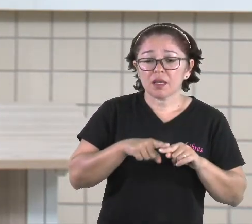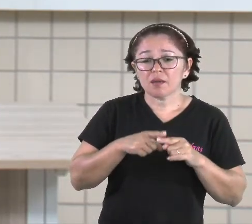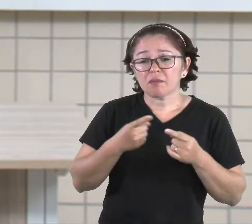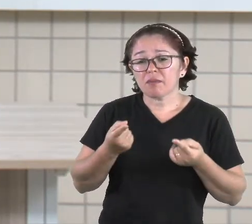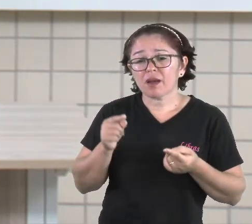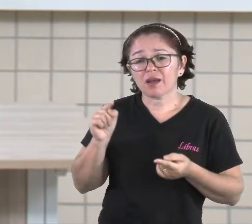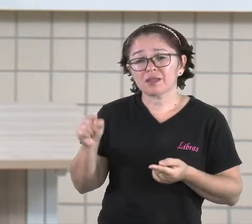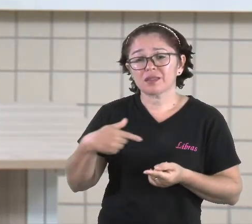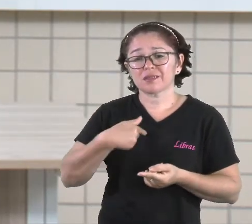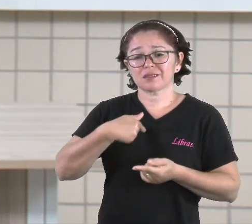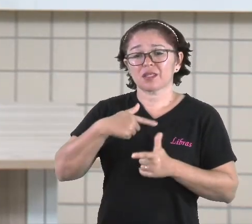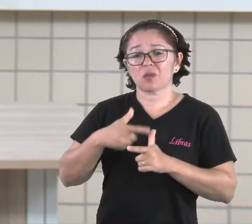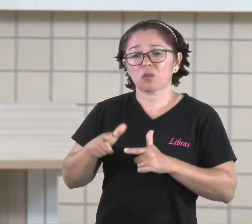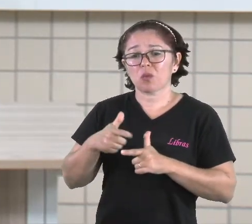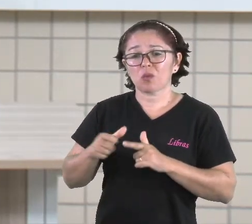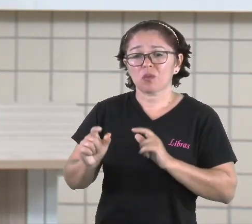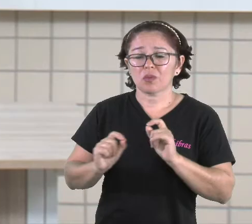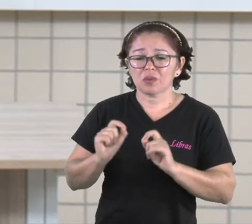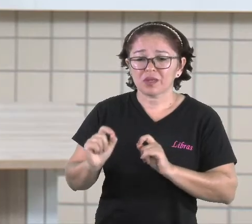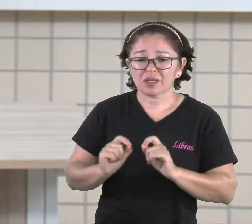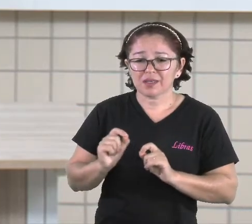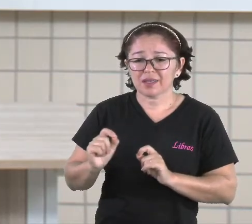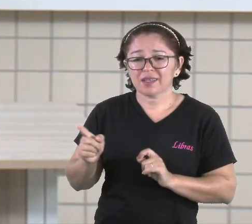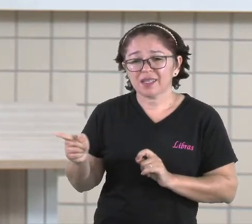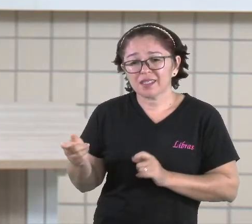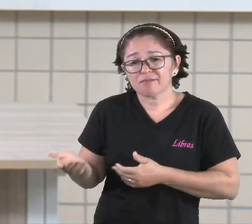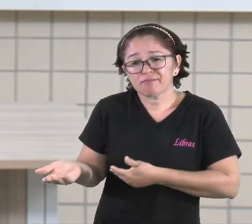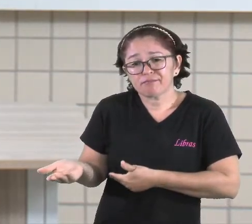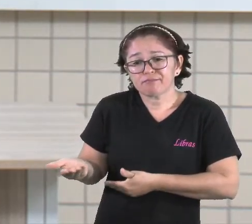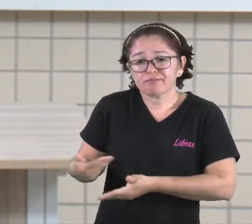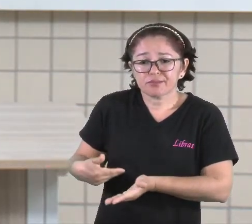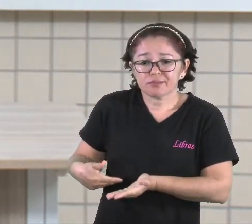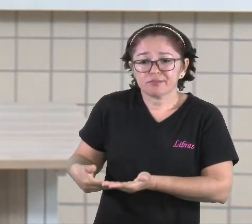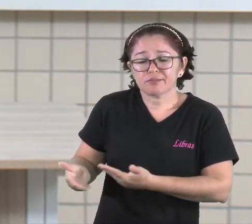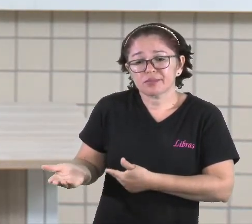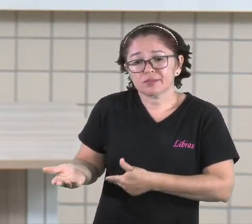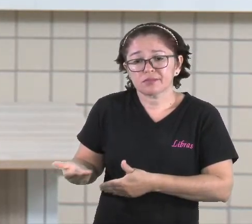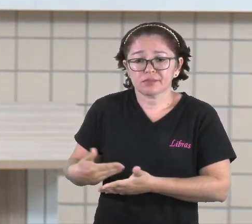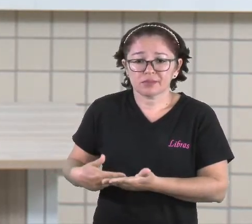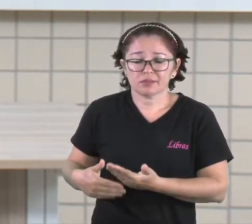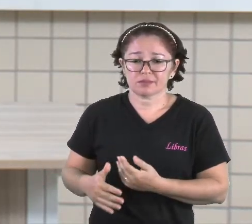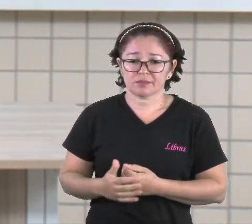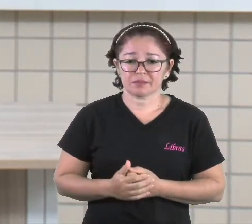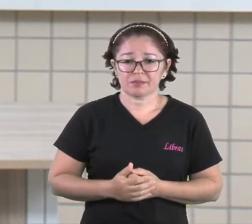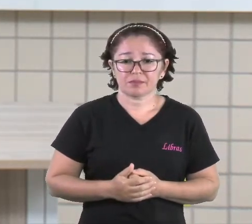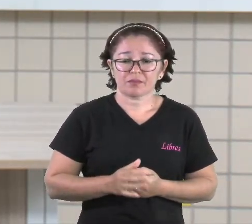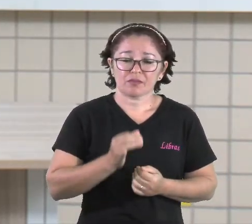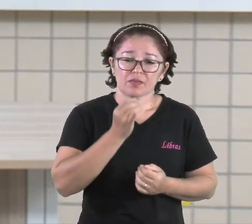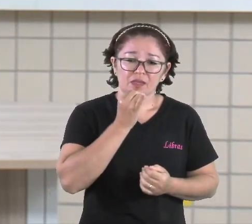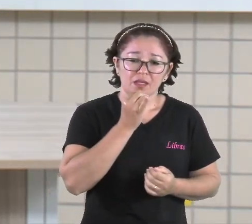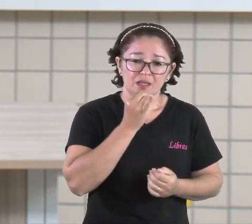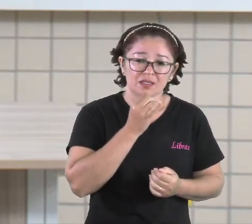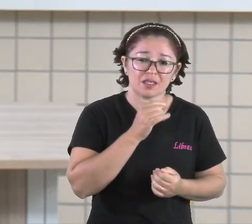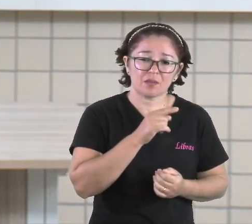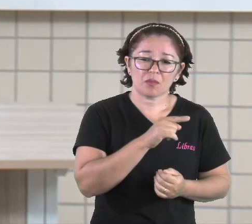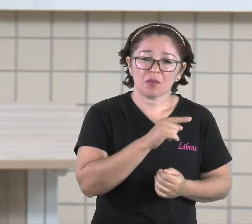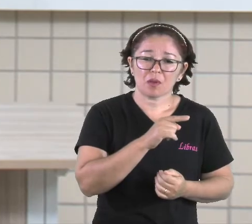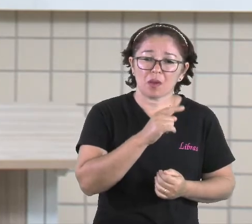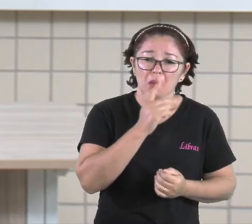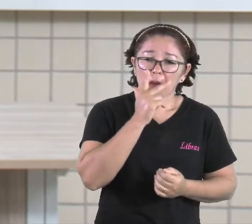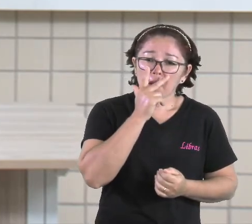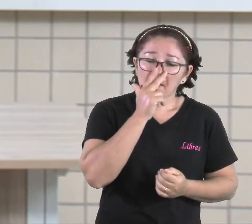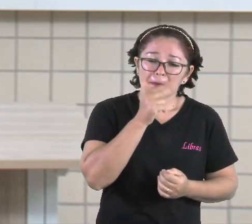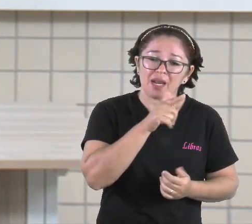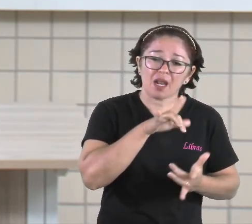também ele fazia aquele velho jogo político de ser a mãe dos pobres e ser os pais dos